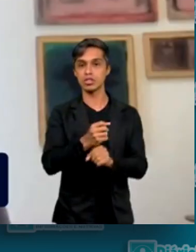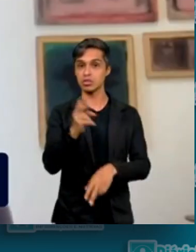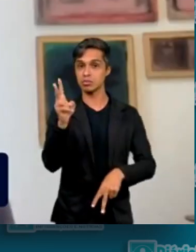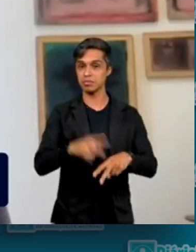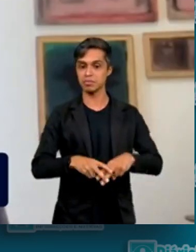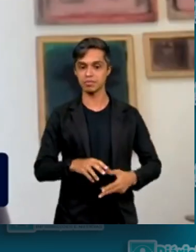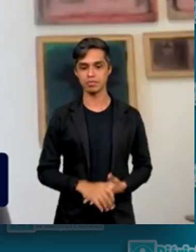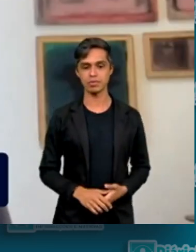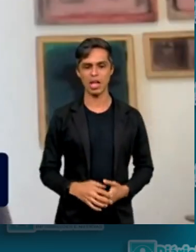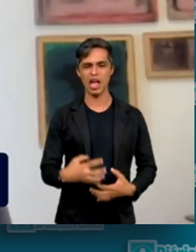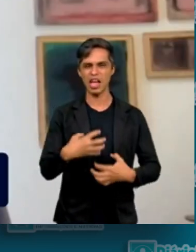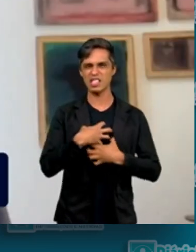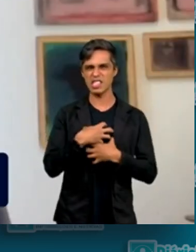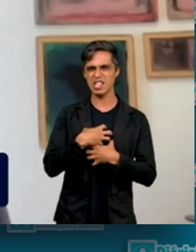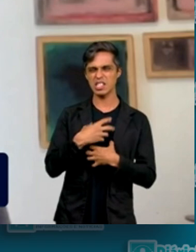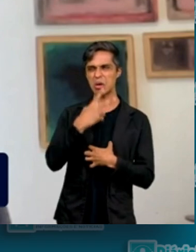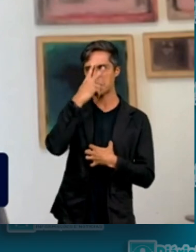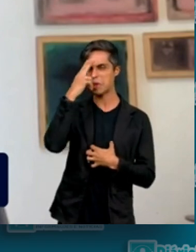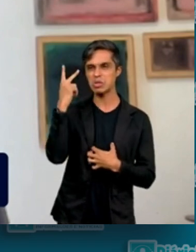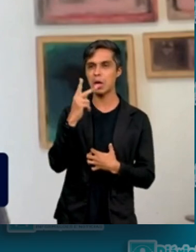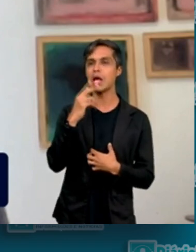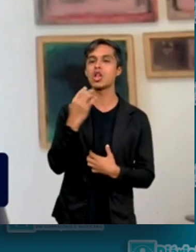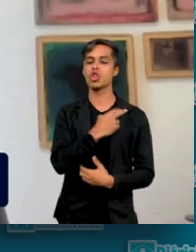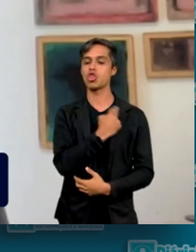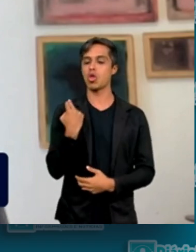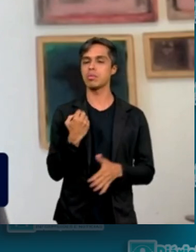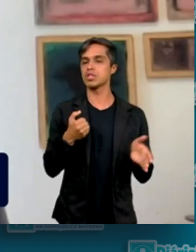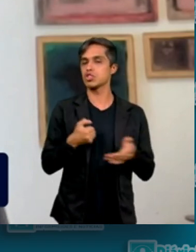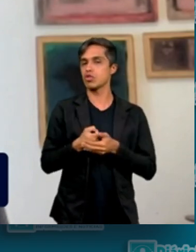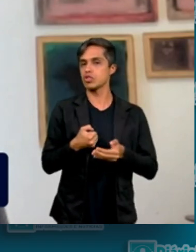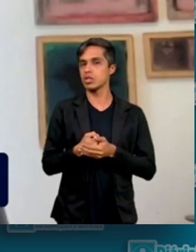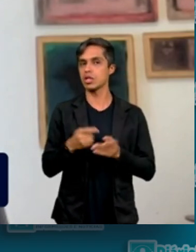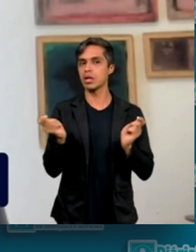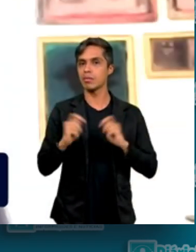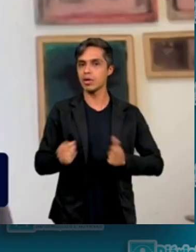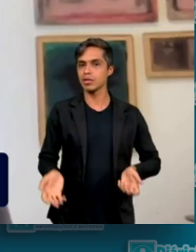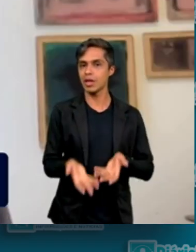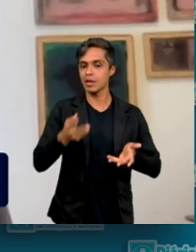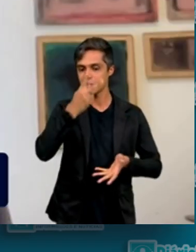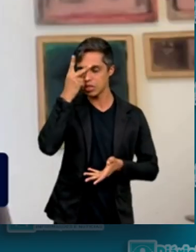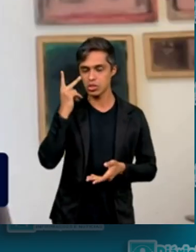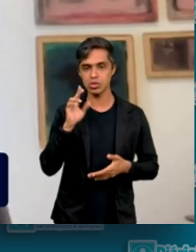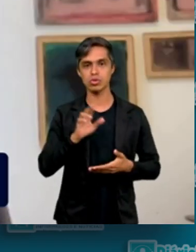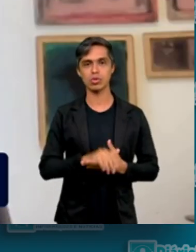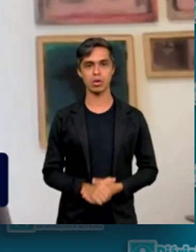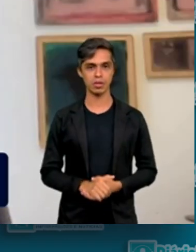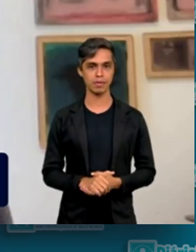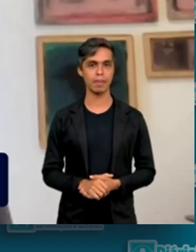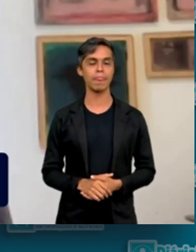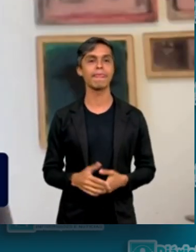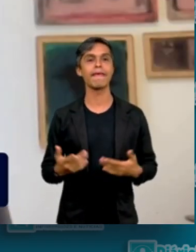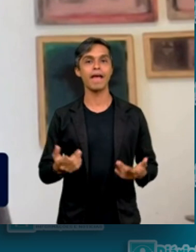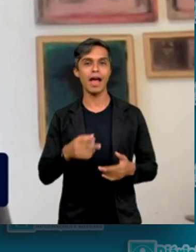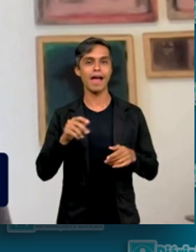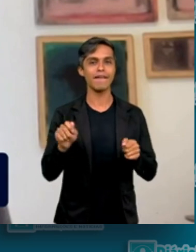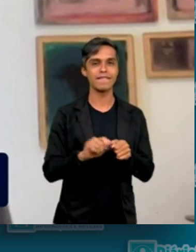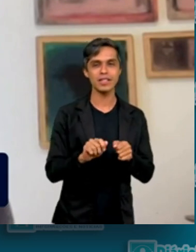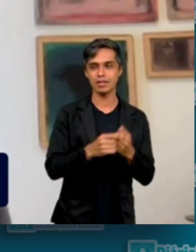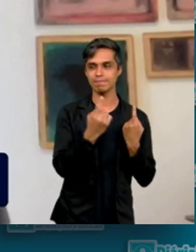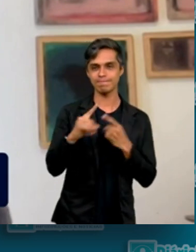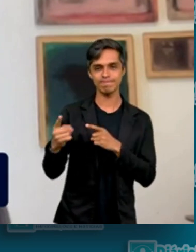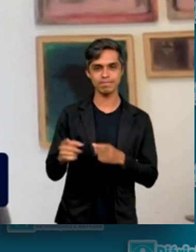sensação de anonimato pode motivar práticas criminosas na internet. Para além da gente lutar, obviamente,